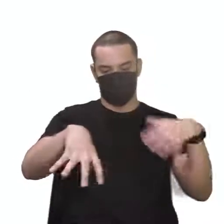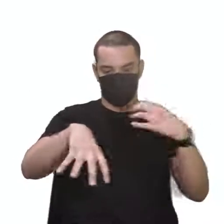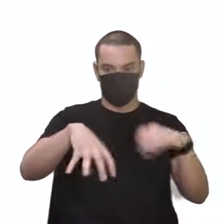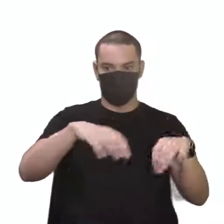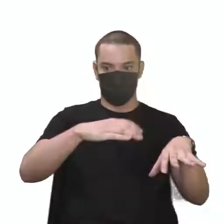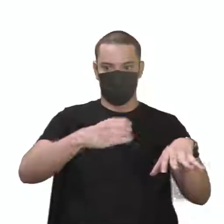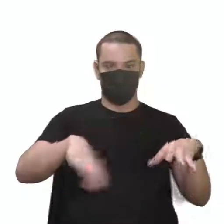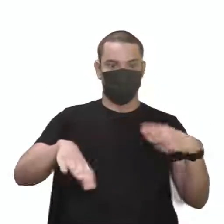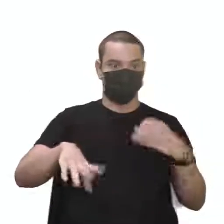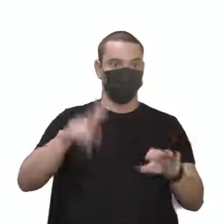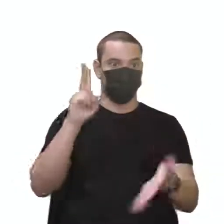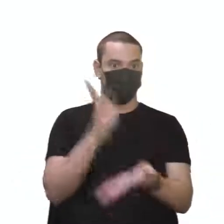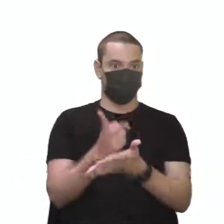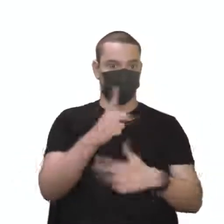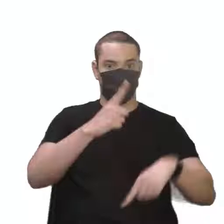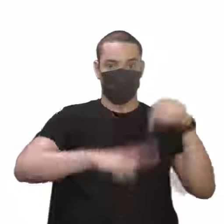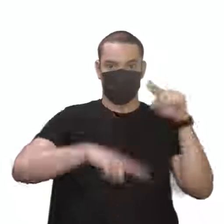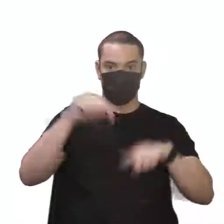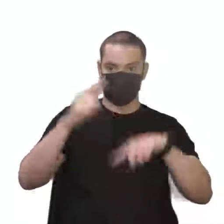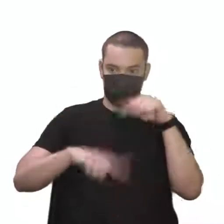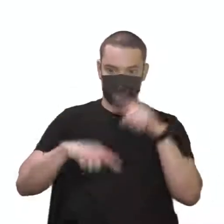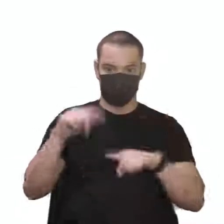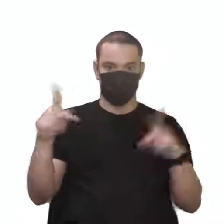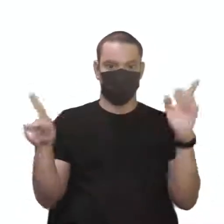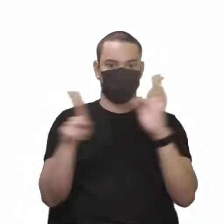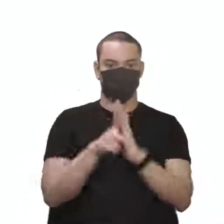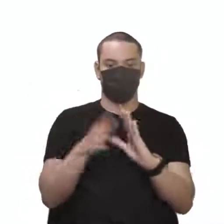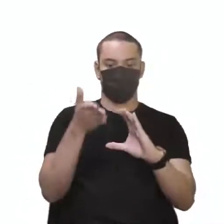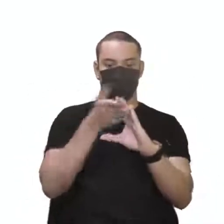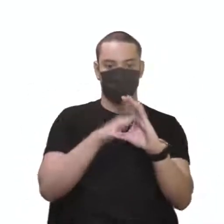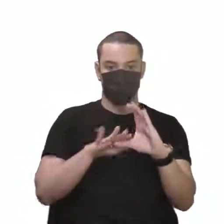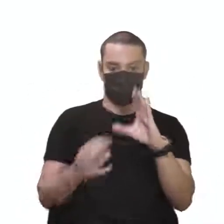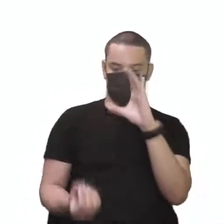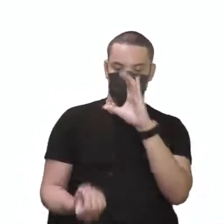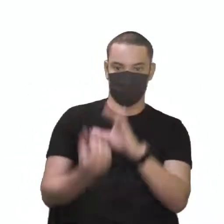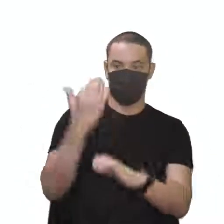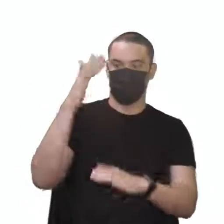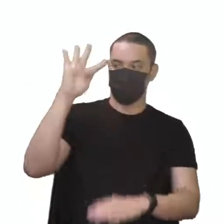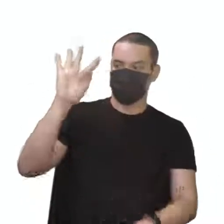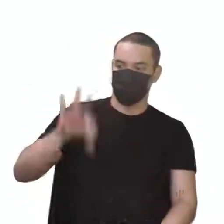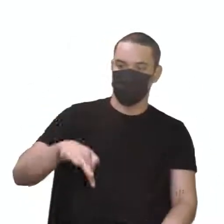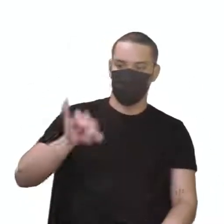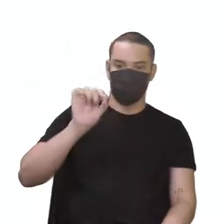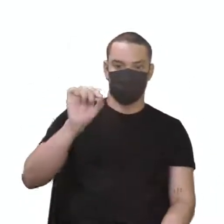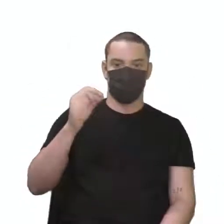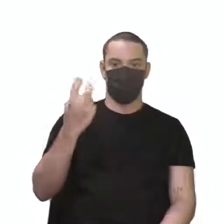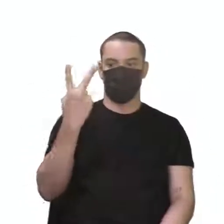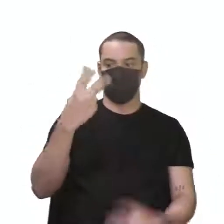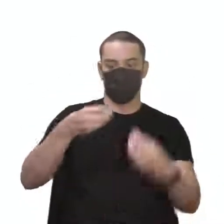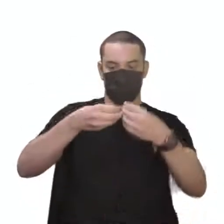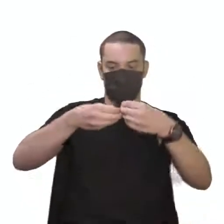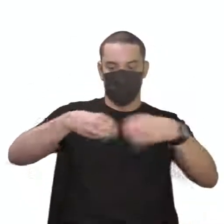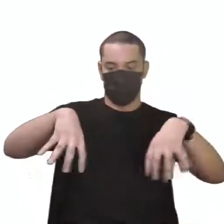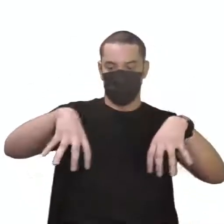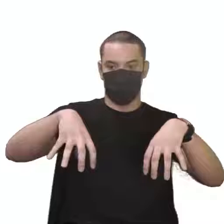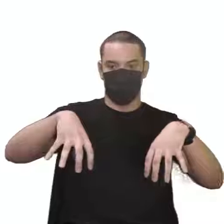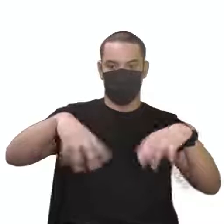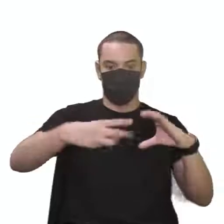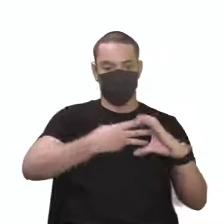separação, tá, do seu material citoplasmático, originando no final duas novas bactérias. Elas